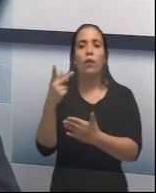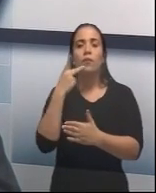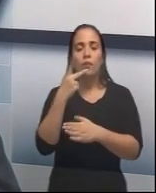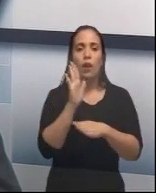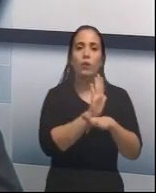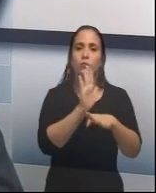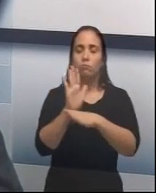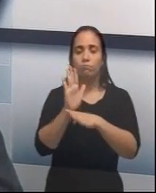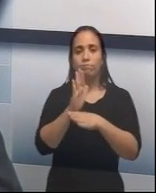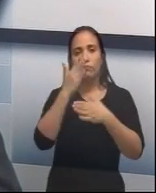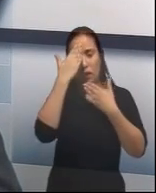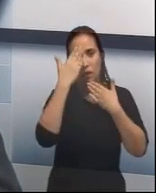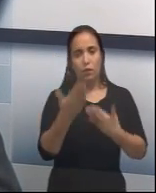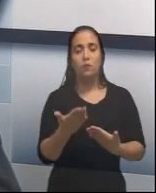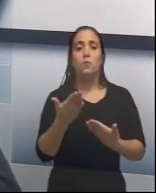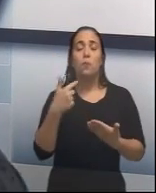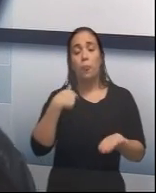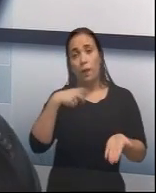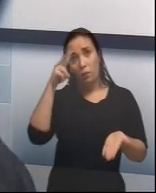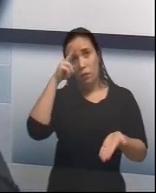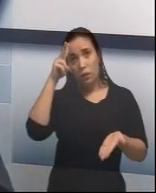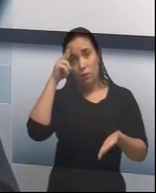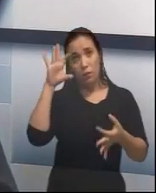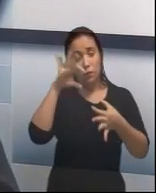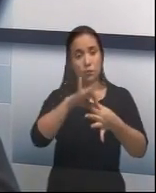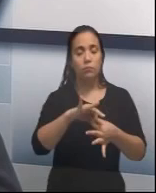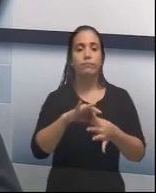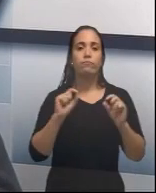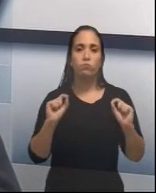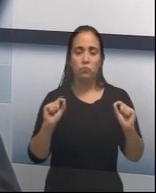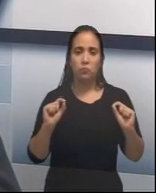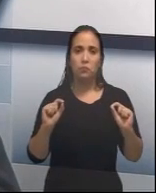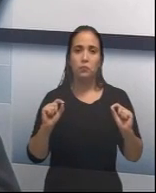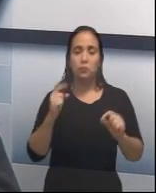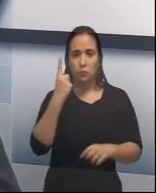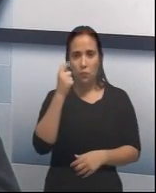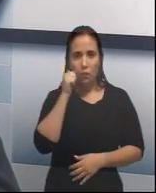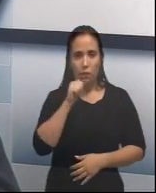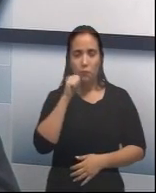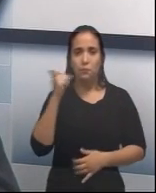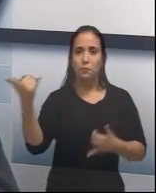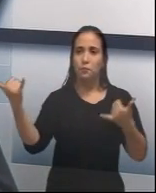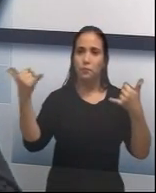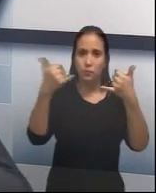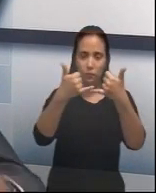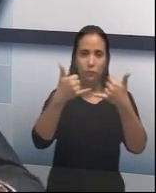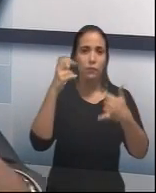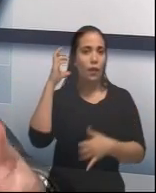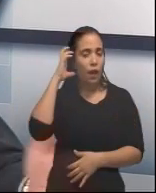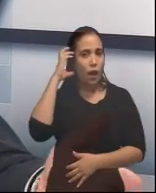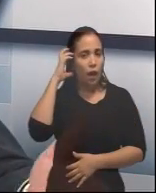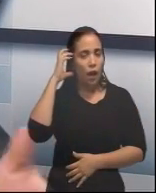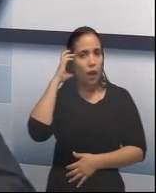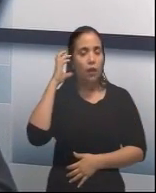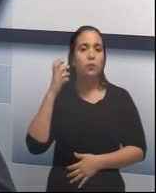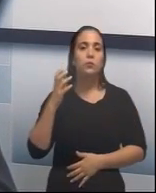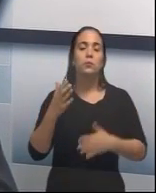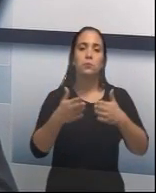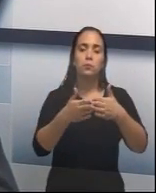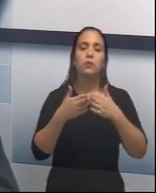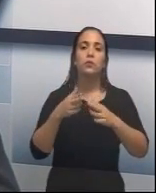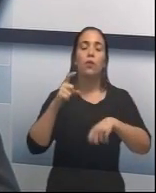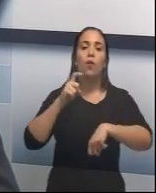os outros, né? E eu estava me lembrando uma coisa para vocês terem ideia. Tem uma senhora que ela ligou para o meu programa e pediu para que eu falasse mais, desse mais a